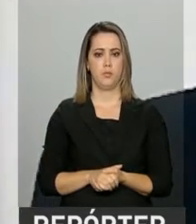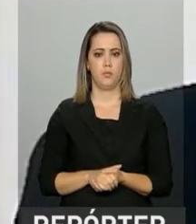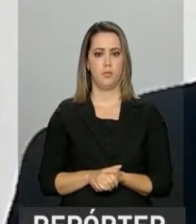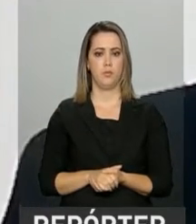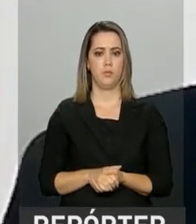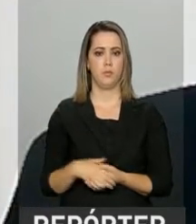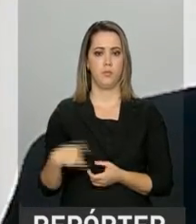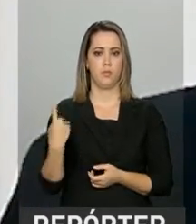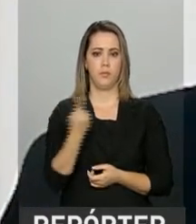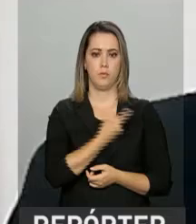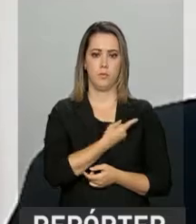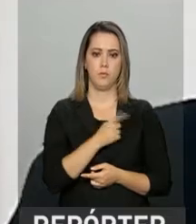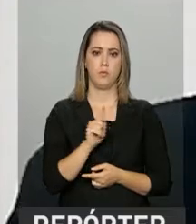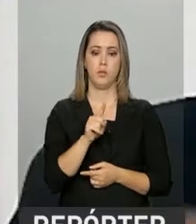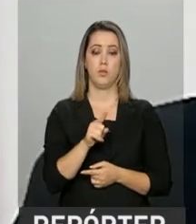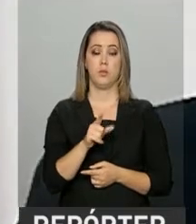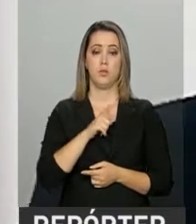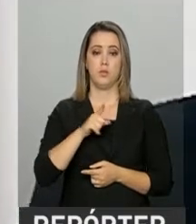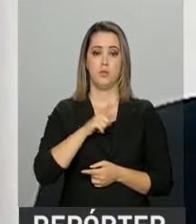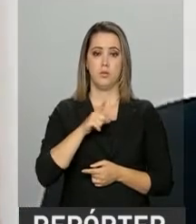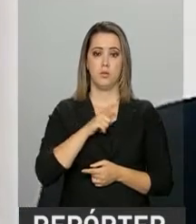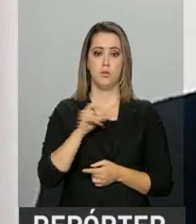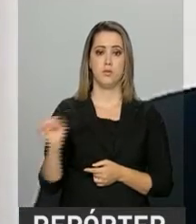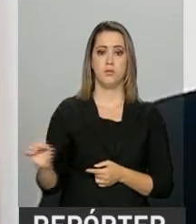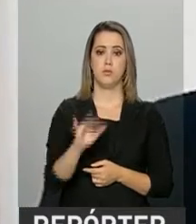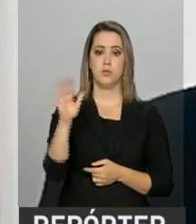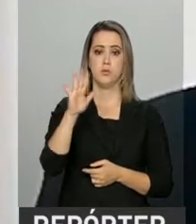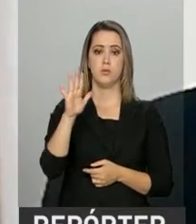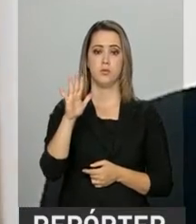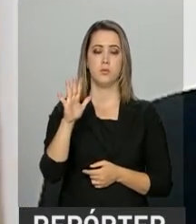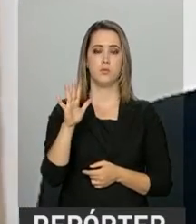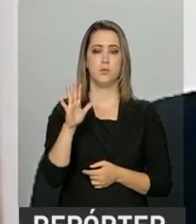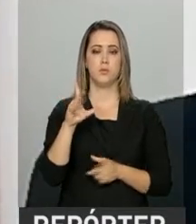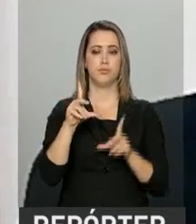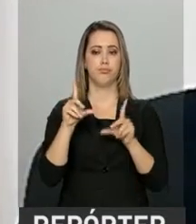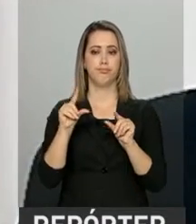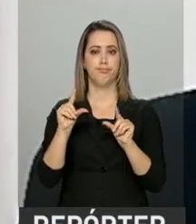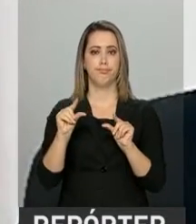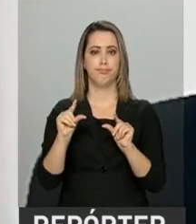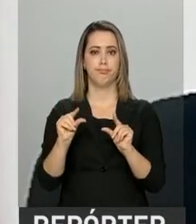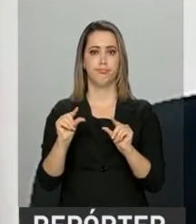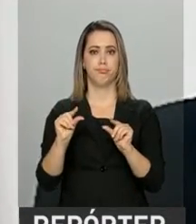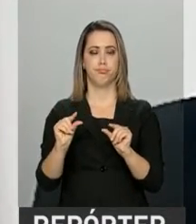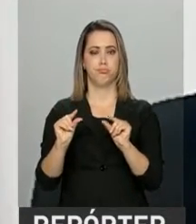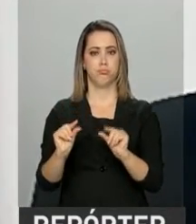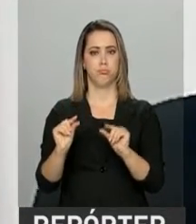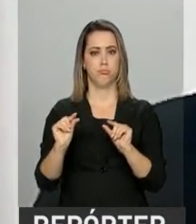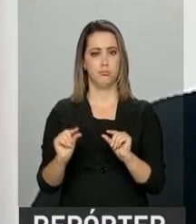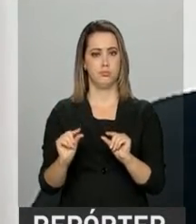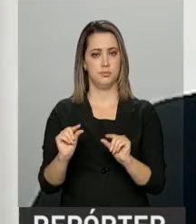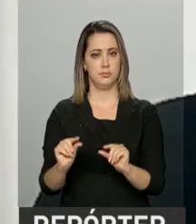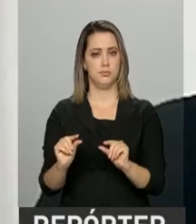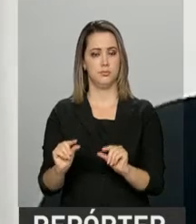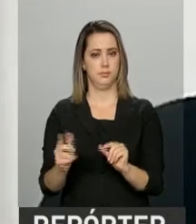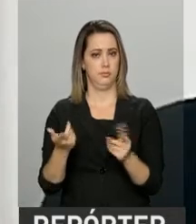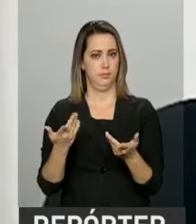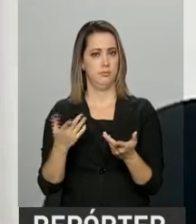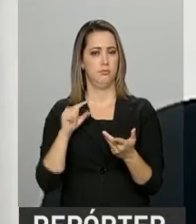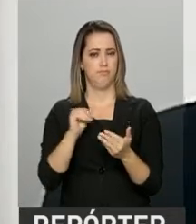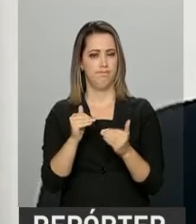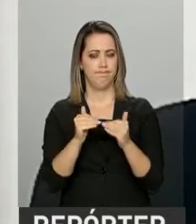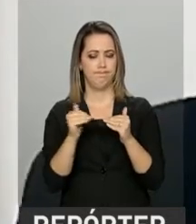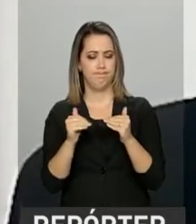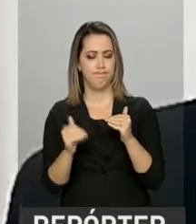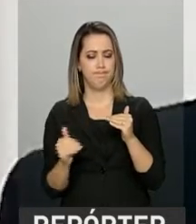Nós temos um ganho da renda, a inflação caindo para